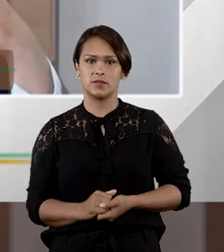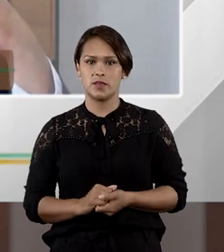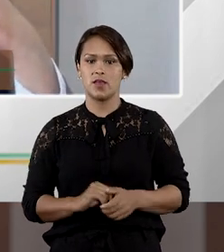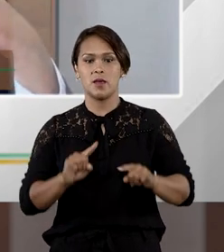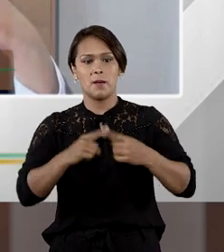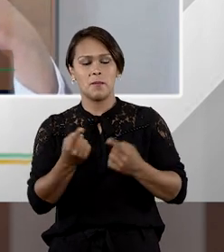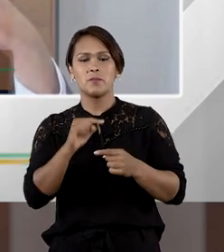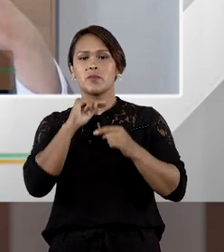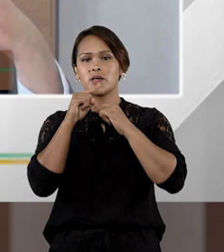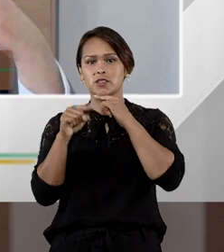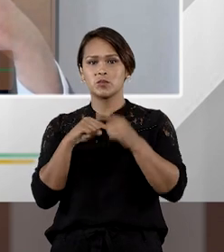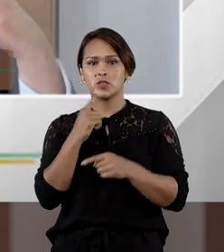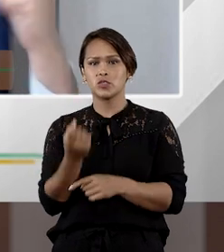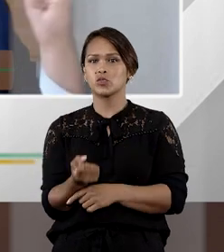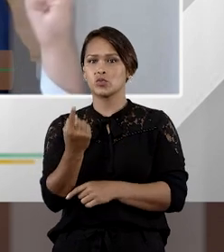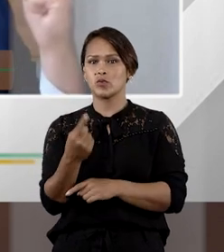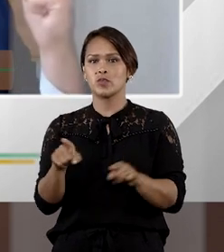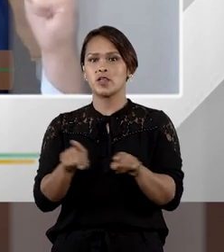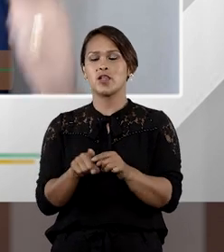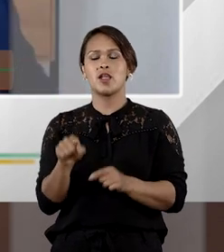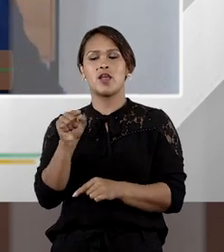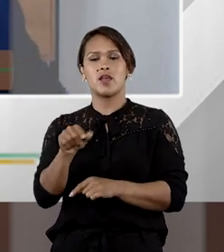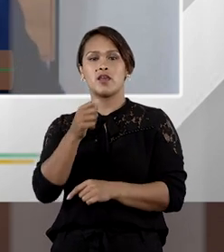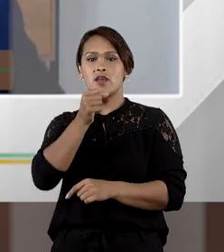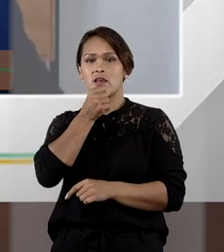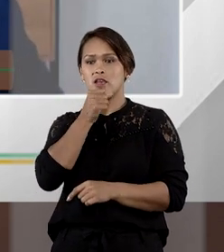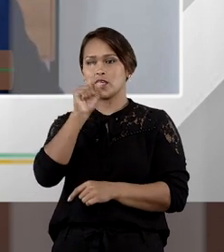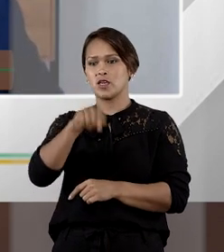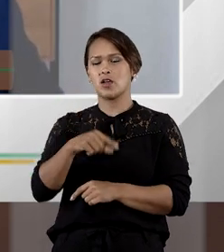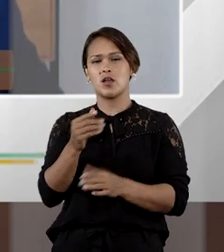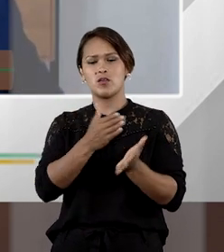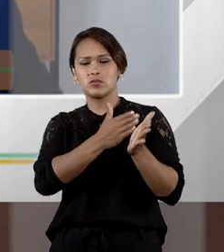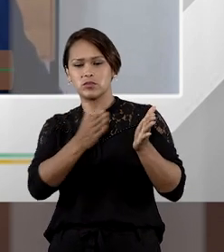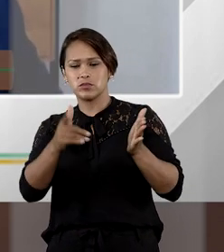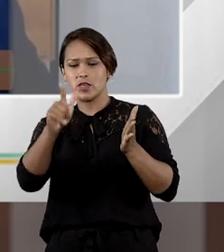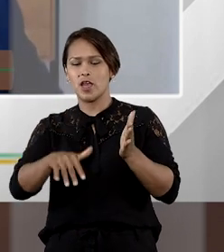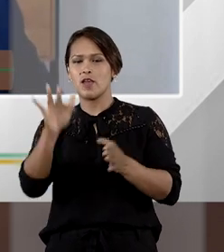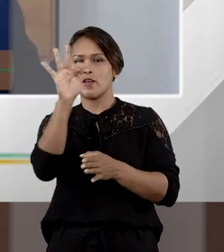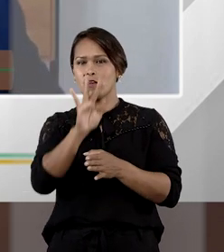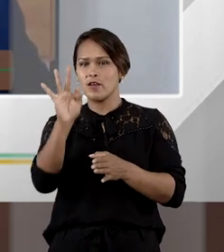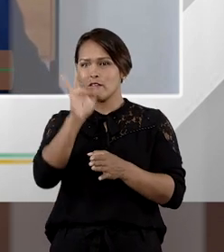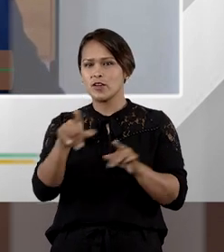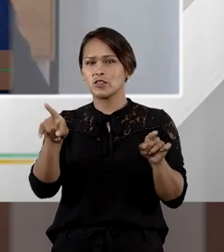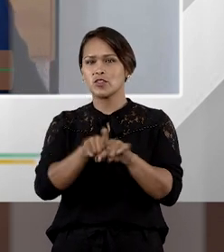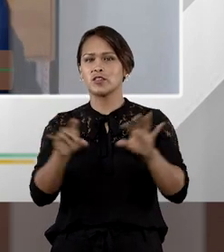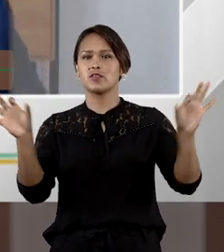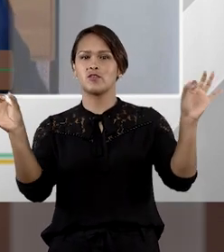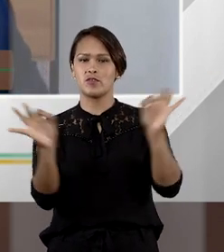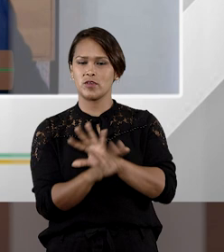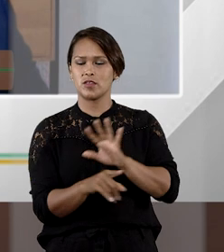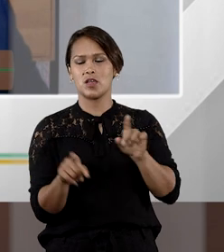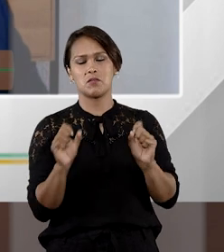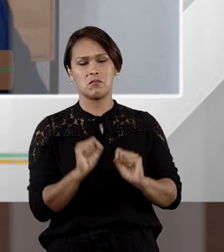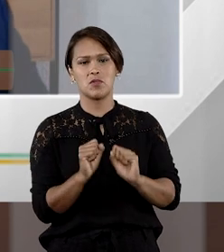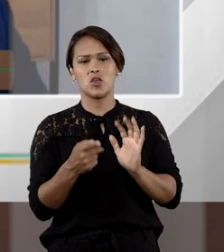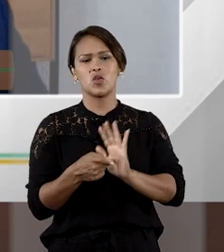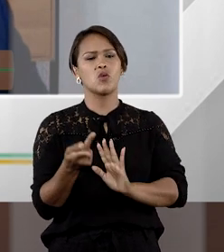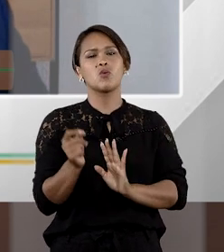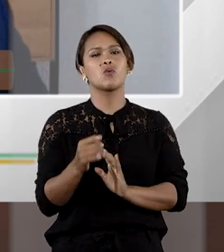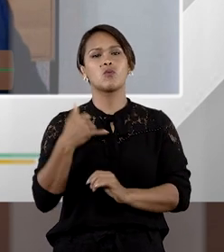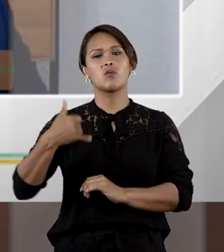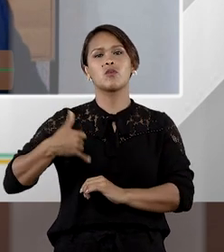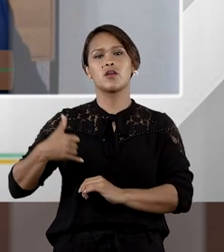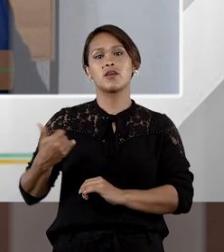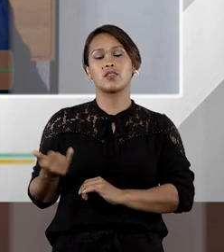Mas a sua dúvida, Fátima, pessoa que fica muito tempo na faculdade, quase é jubilado, né? Qual seria a